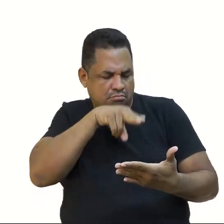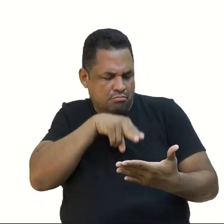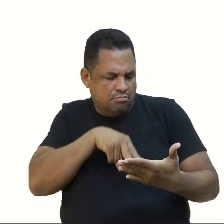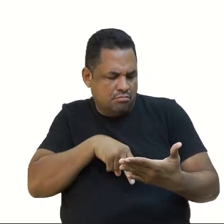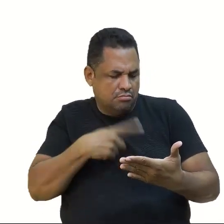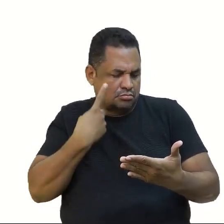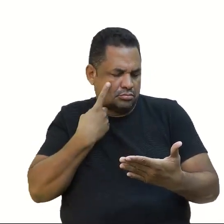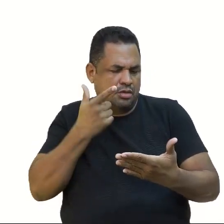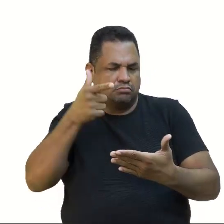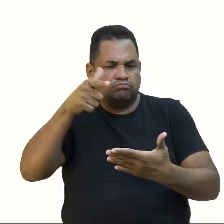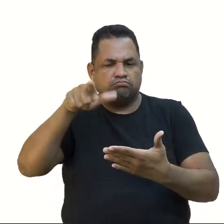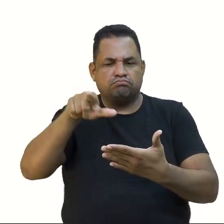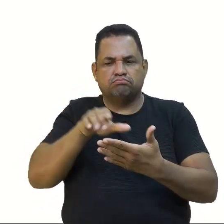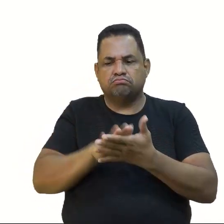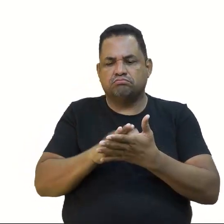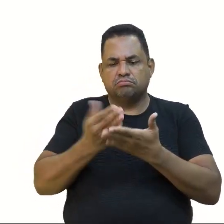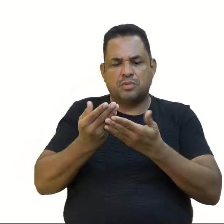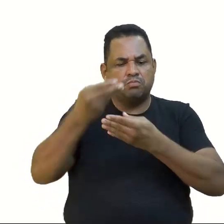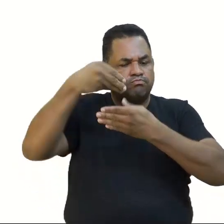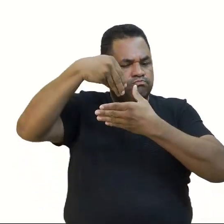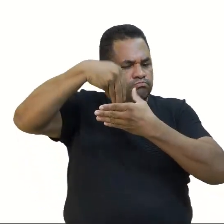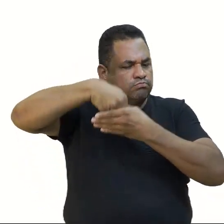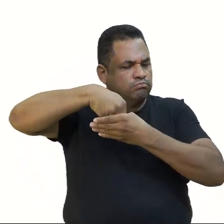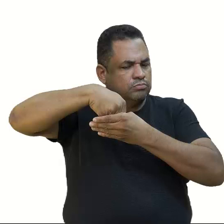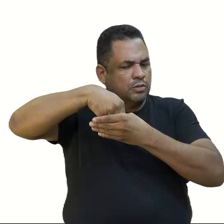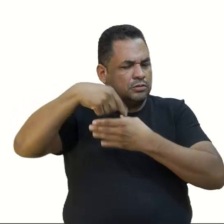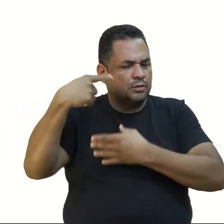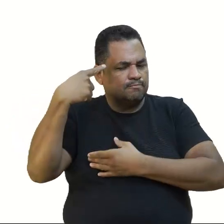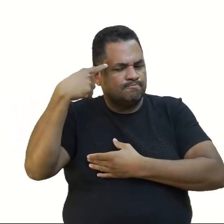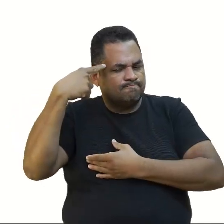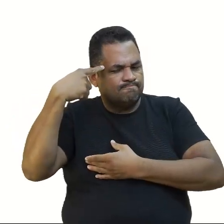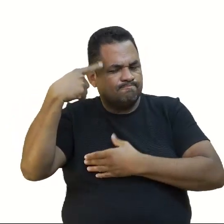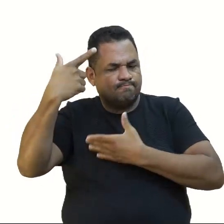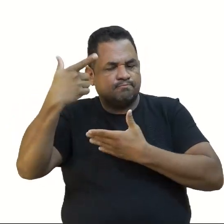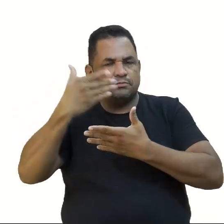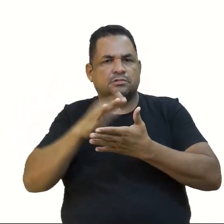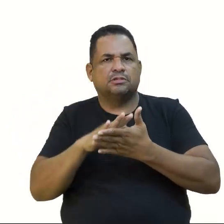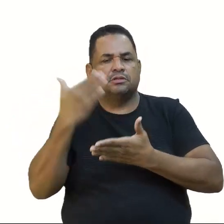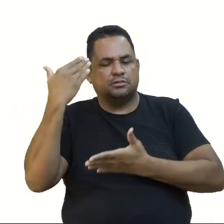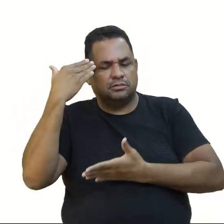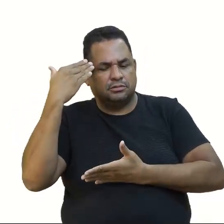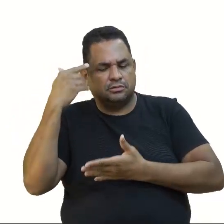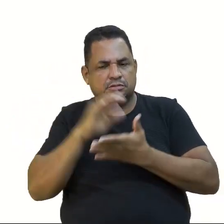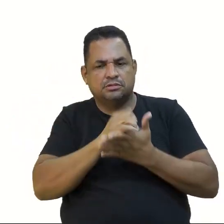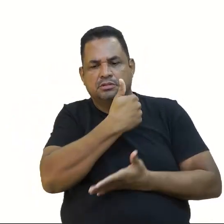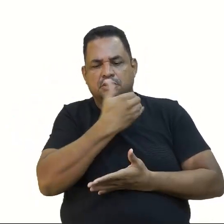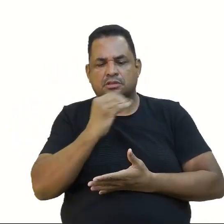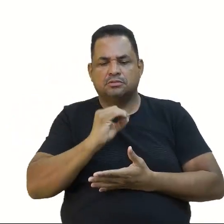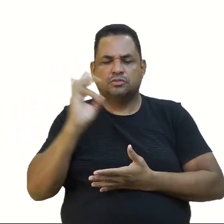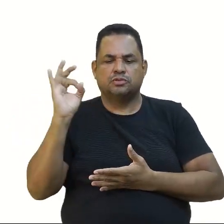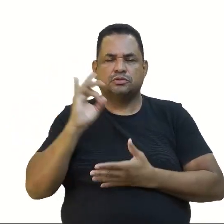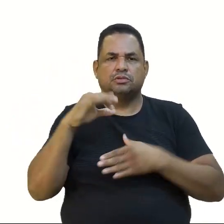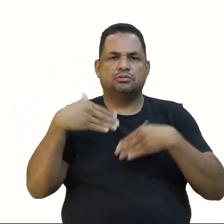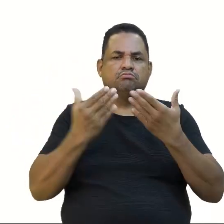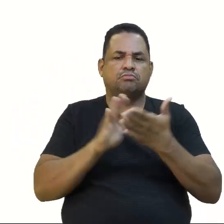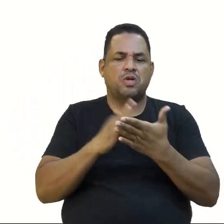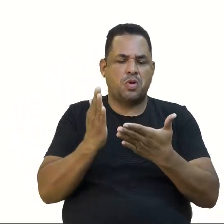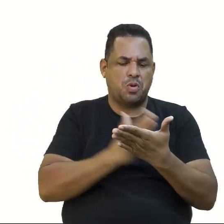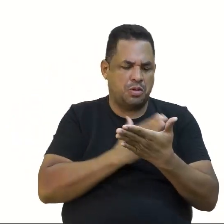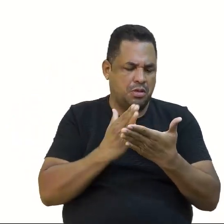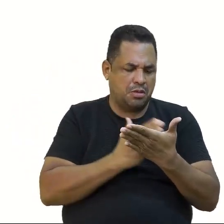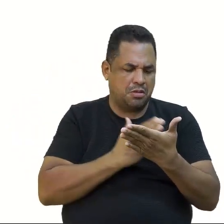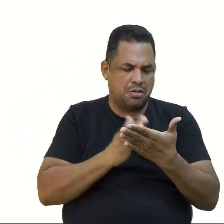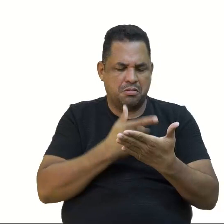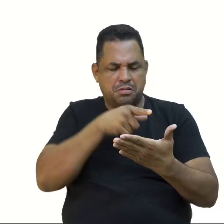já conseguiu ali guardar 10%. Só de ler a informação, de abrir lá no Google alguma coisa, pegar no livro e fazer aquela